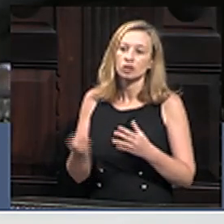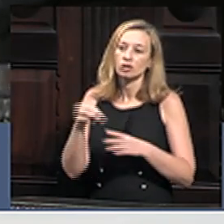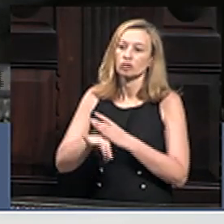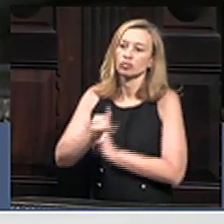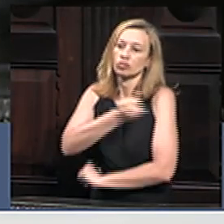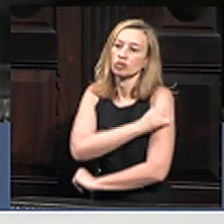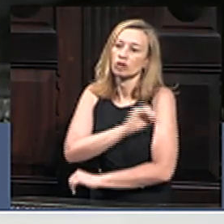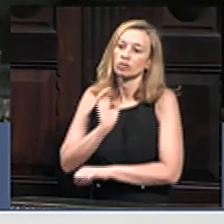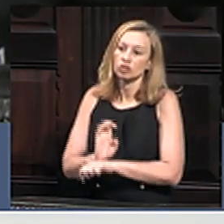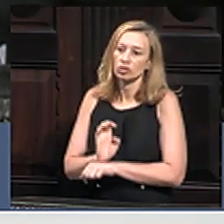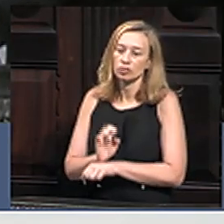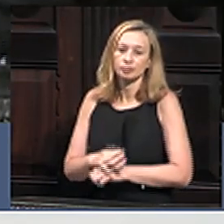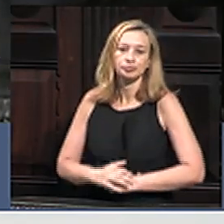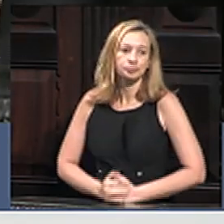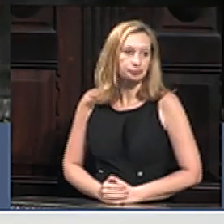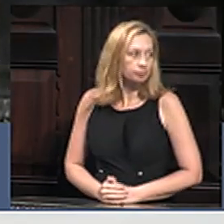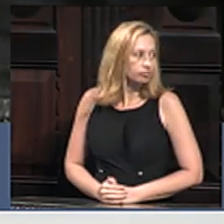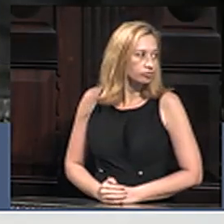Janeiro.